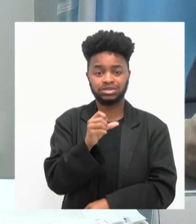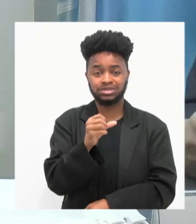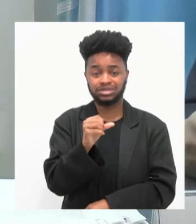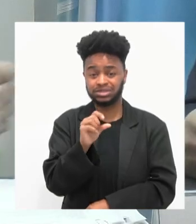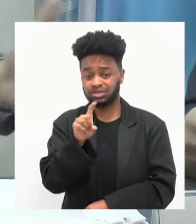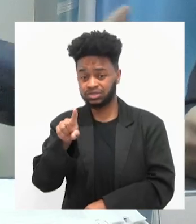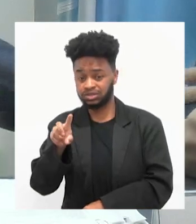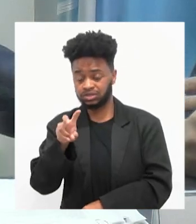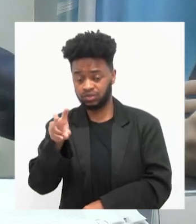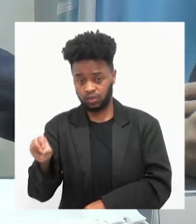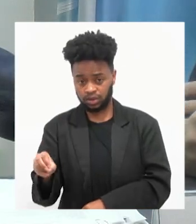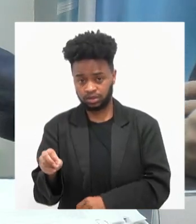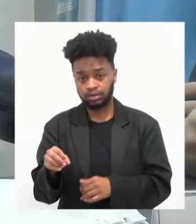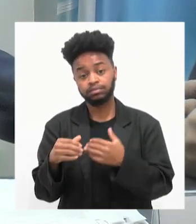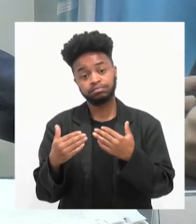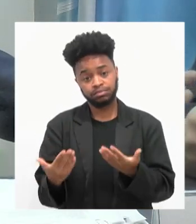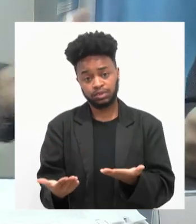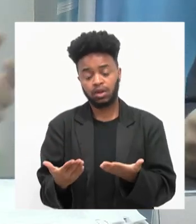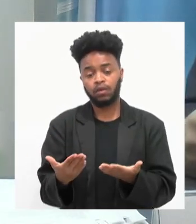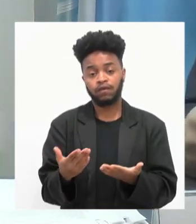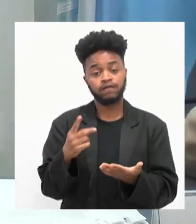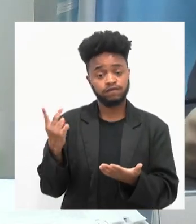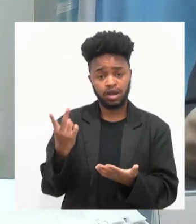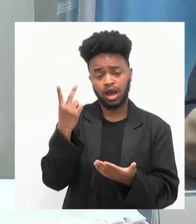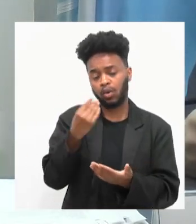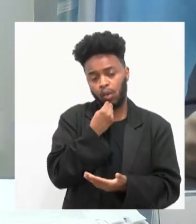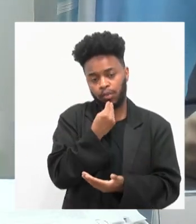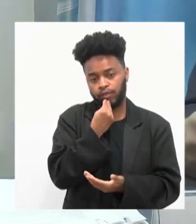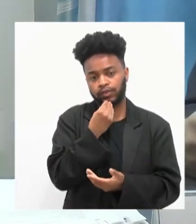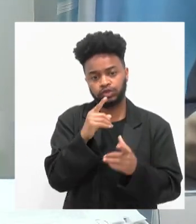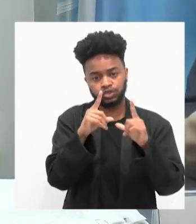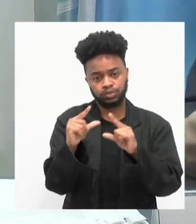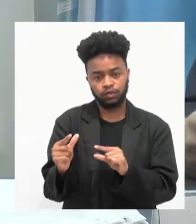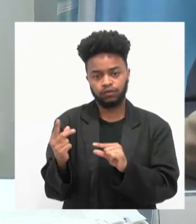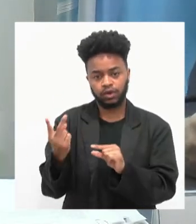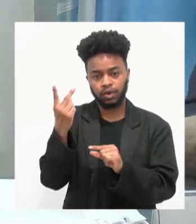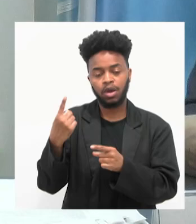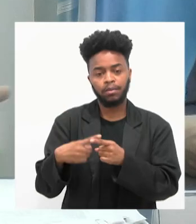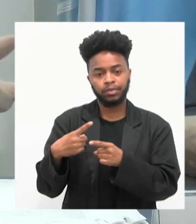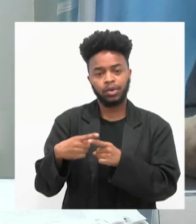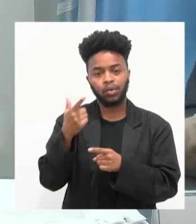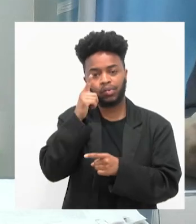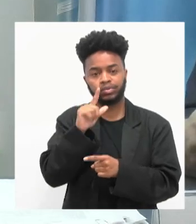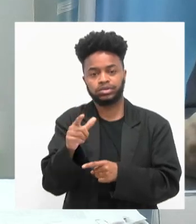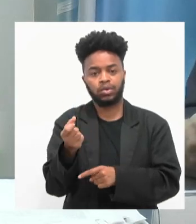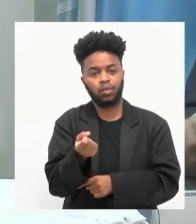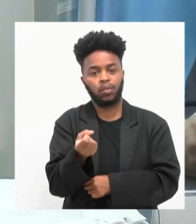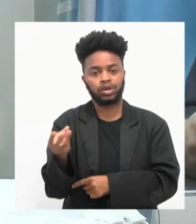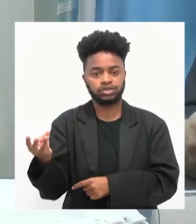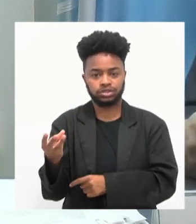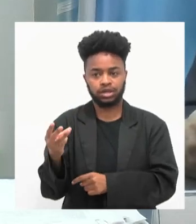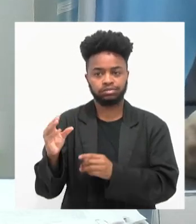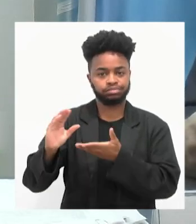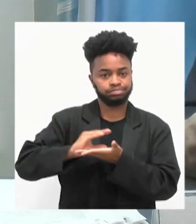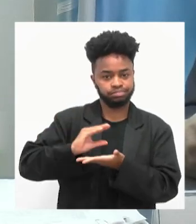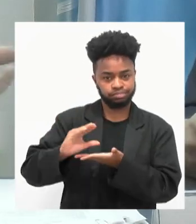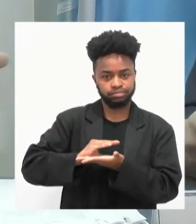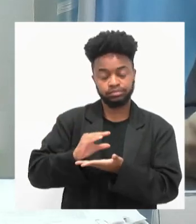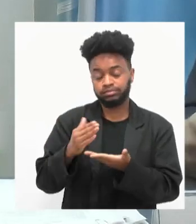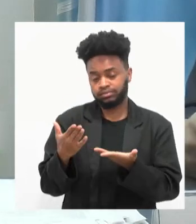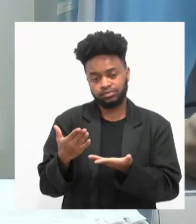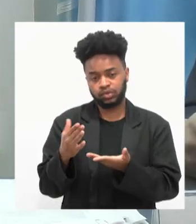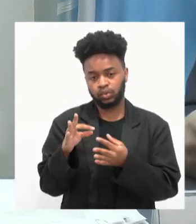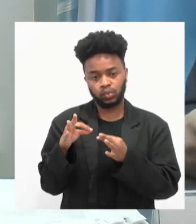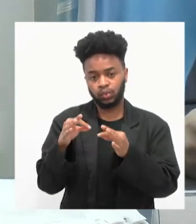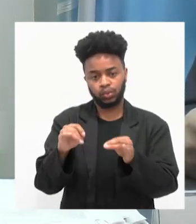total. Então, vale a pena, por óbvio, você baixar um pouquinho o valor, que você ganha a quantidade. Isso aqui tudo é pensado. Ninguém é